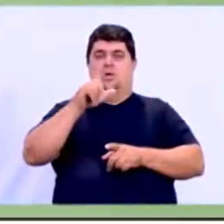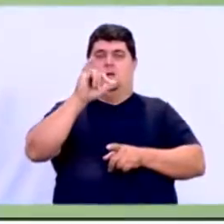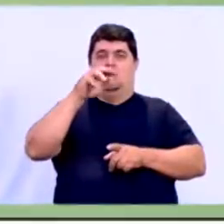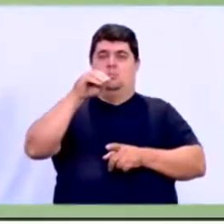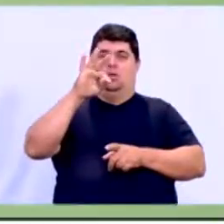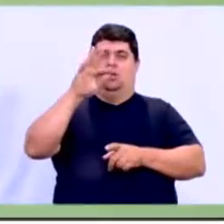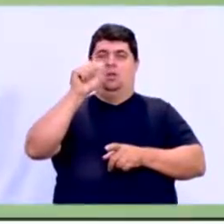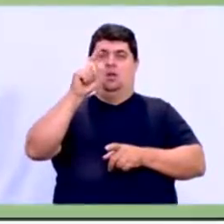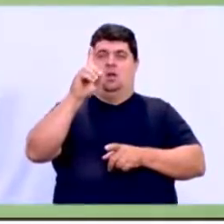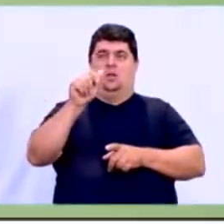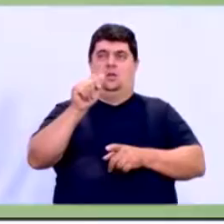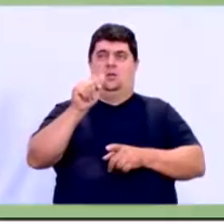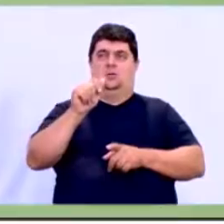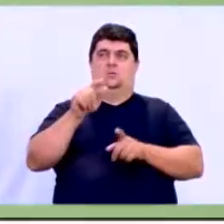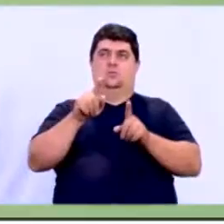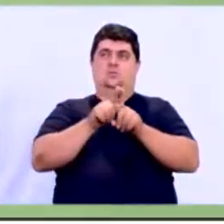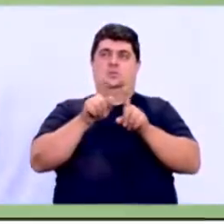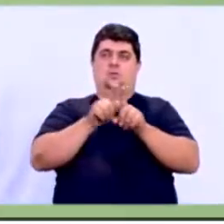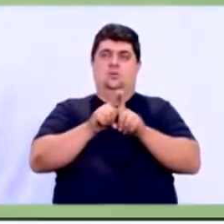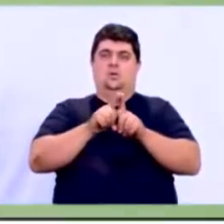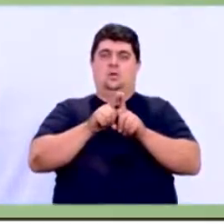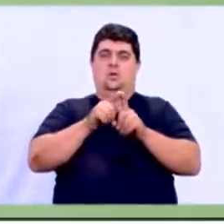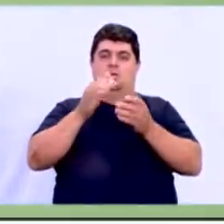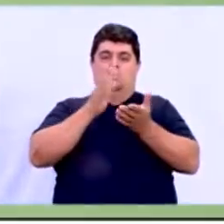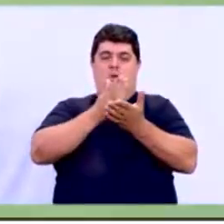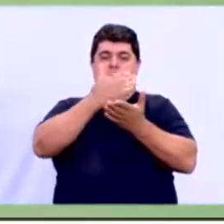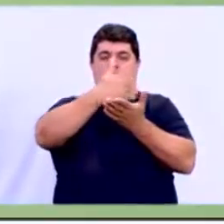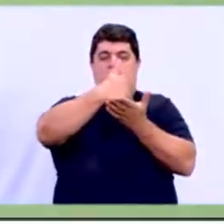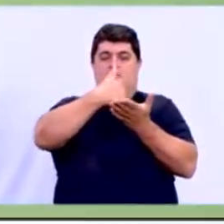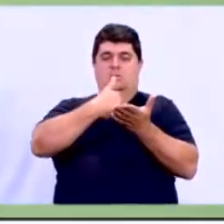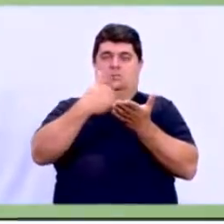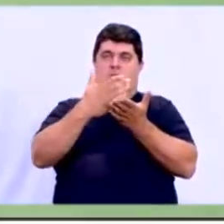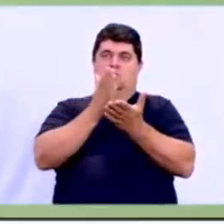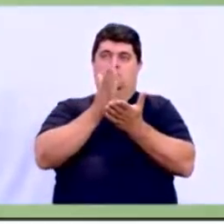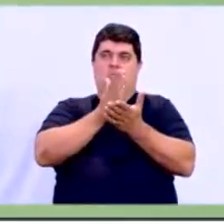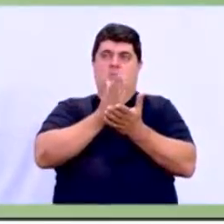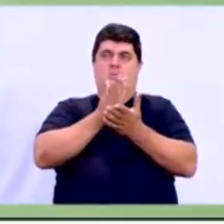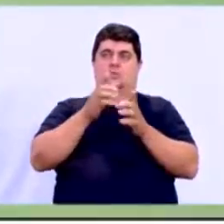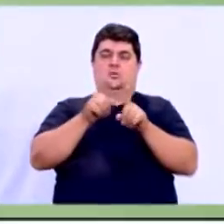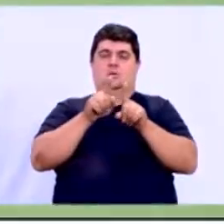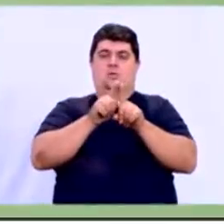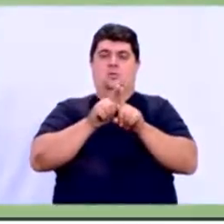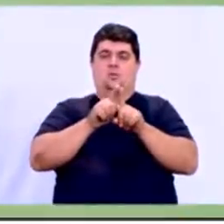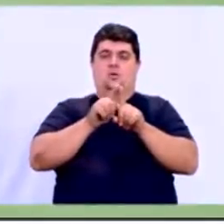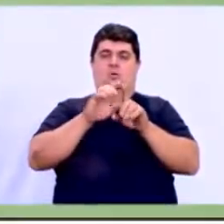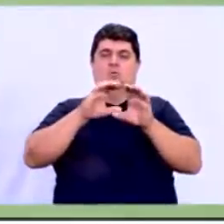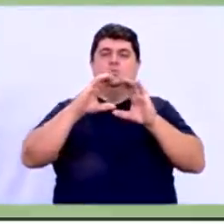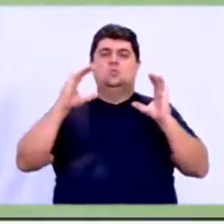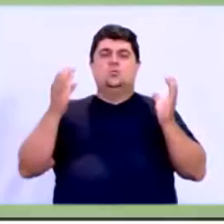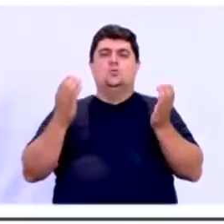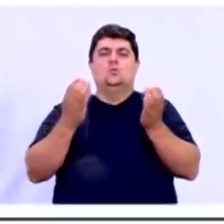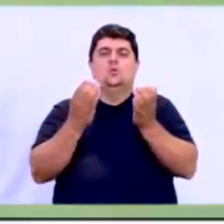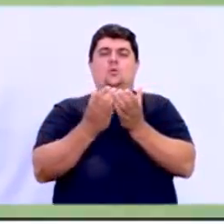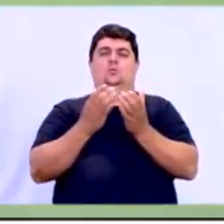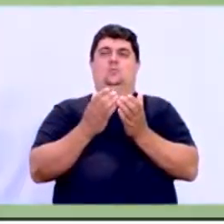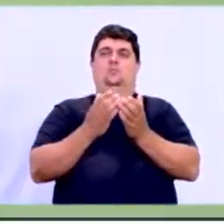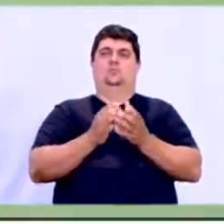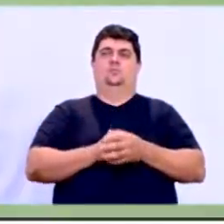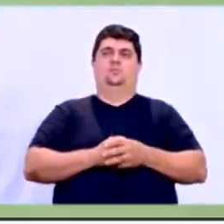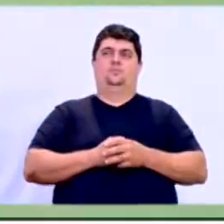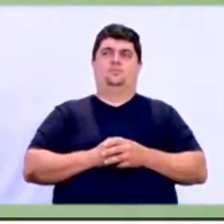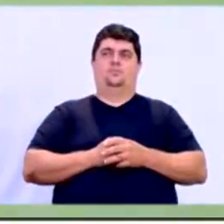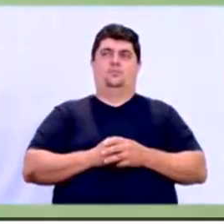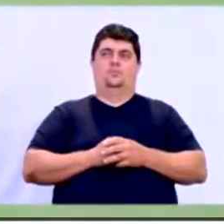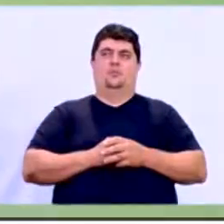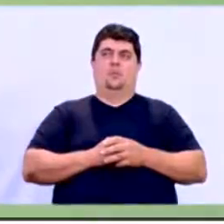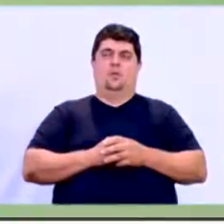limitada, sociedade por ações, sociedade cooperativa, ok?